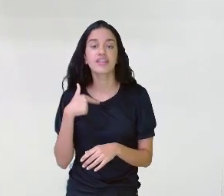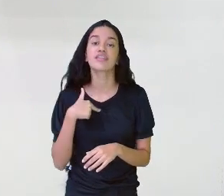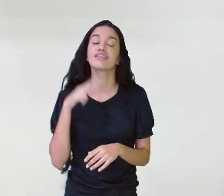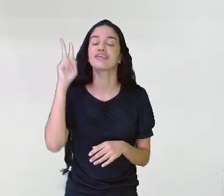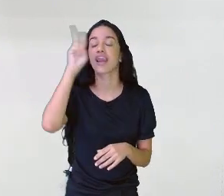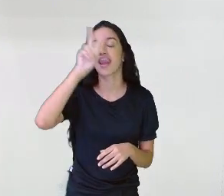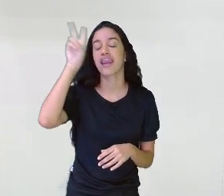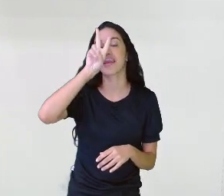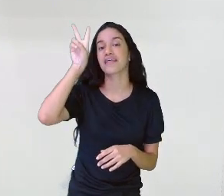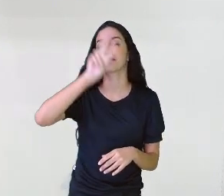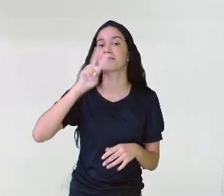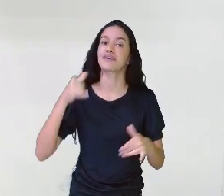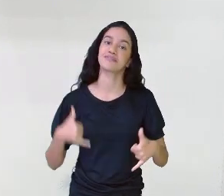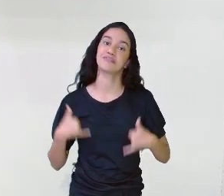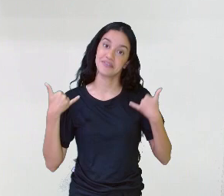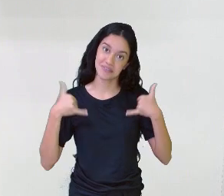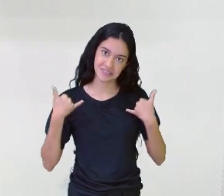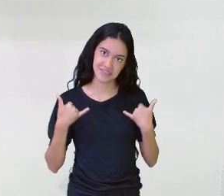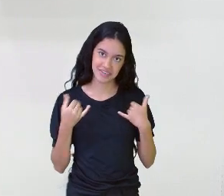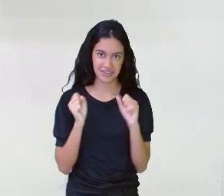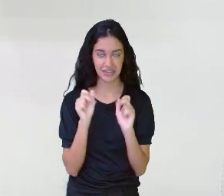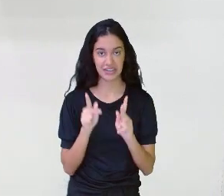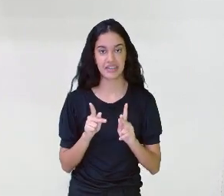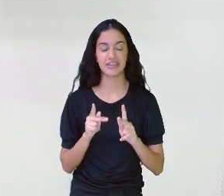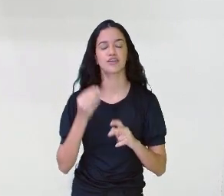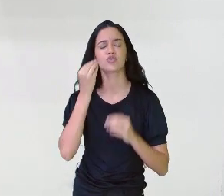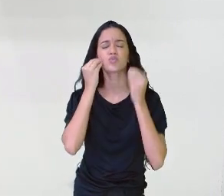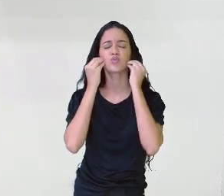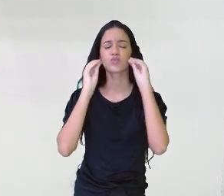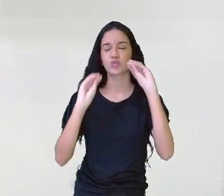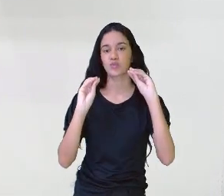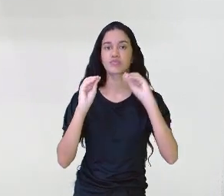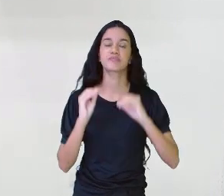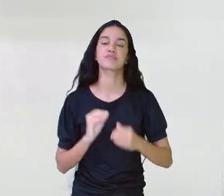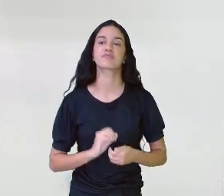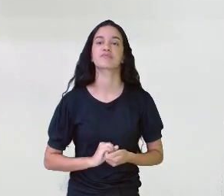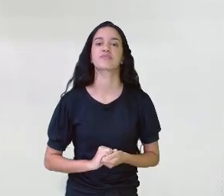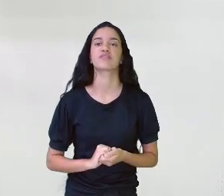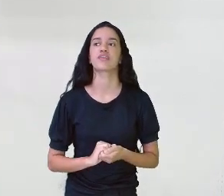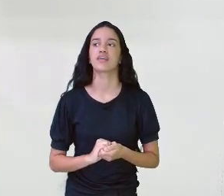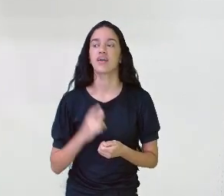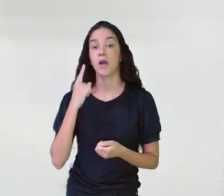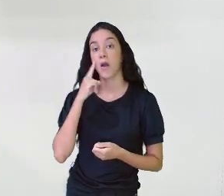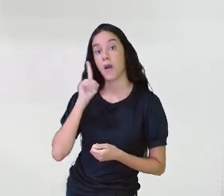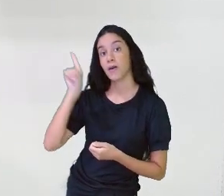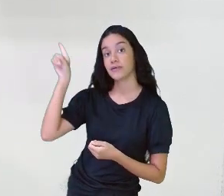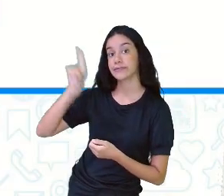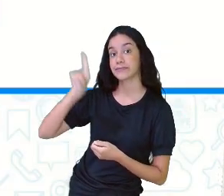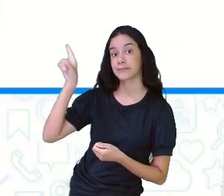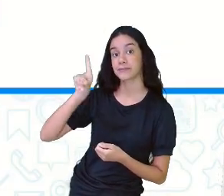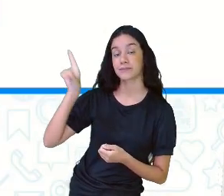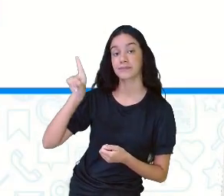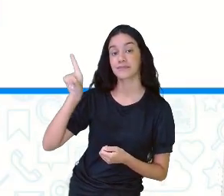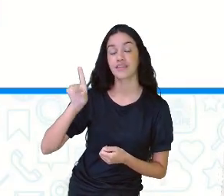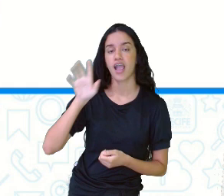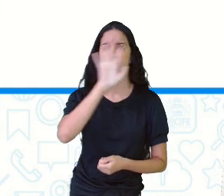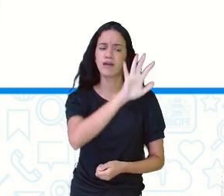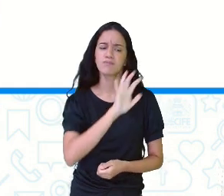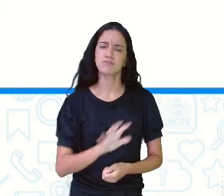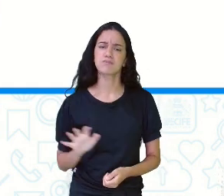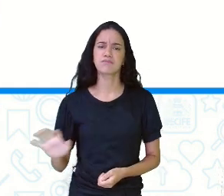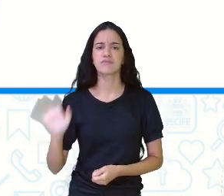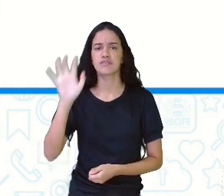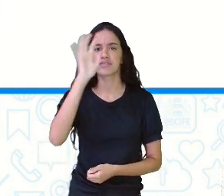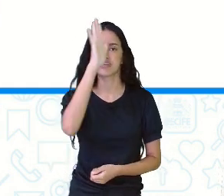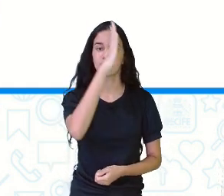lembrar do seu aniversário. Beleza? Grande beijo aí. Vamos falar sobre as regiões